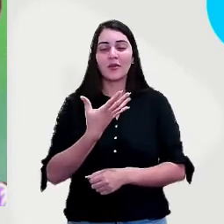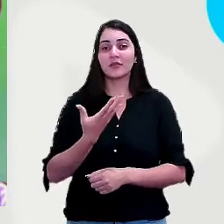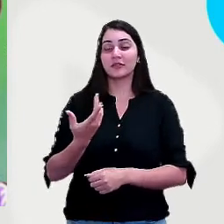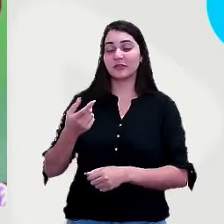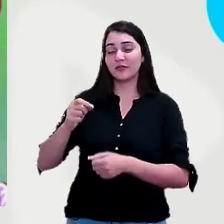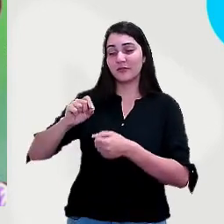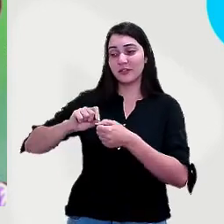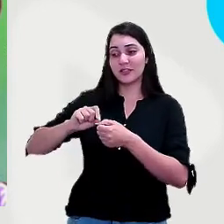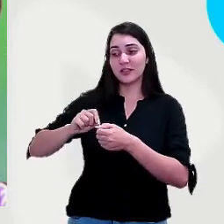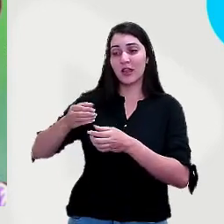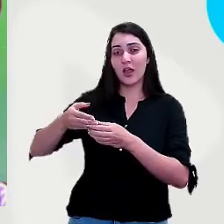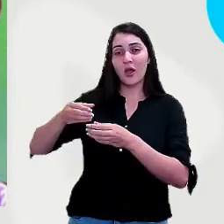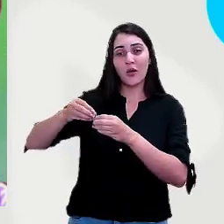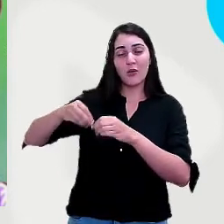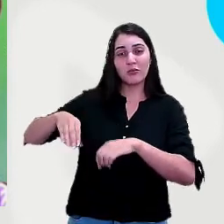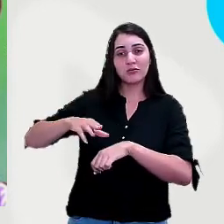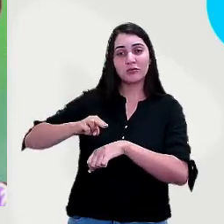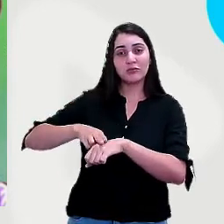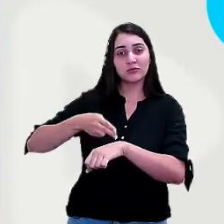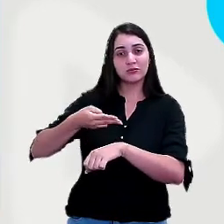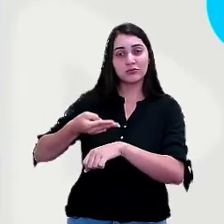de chocolate.